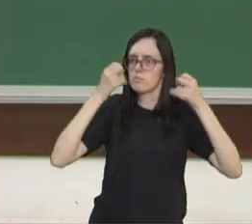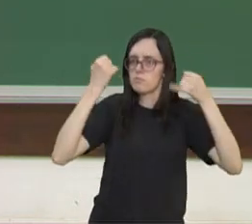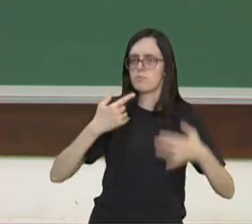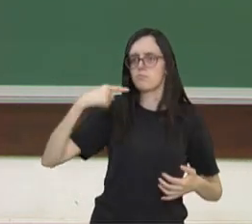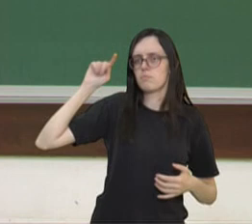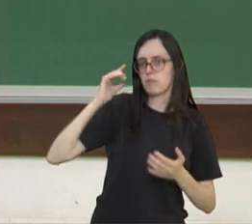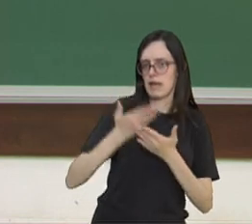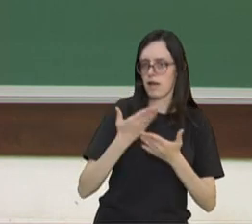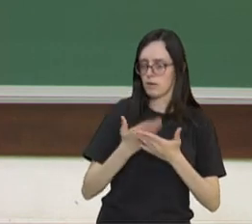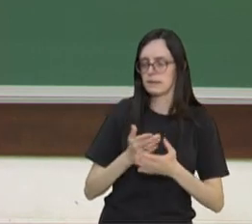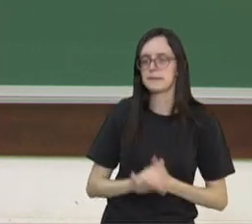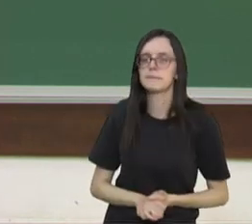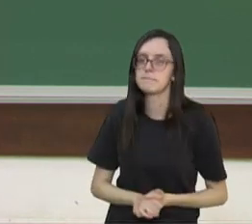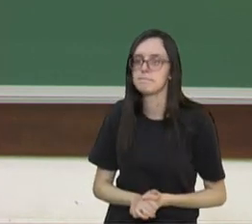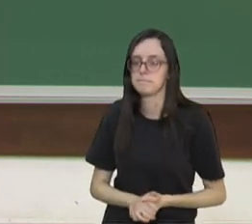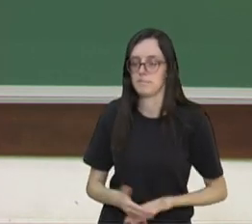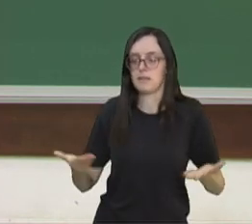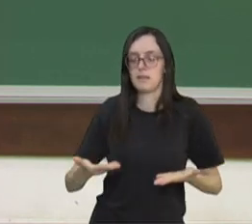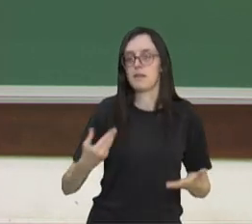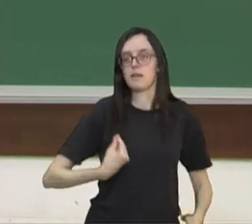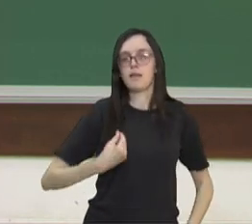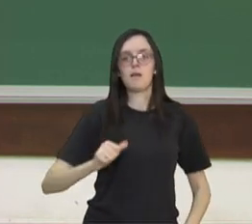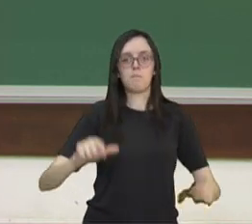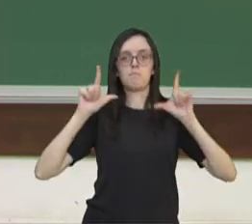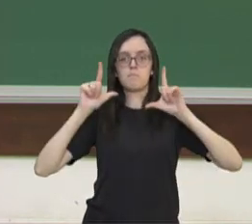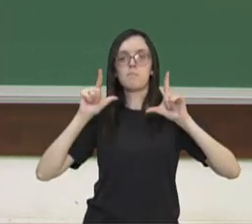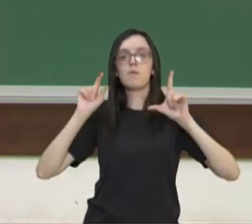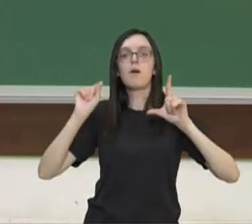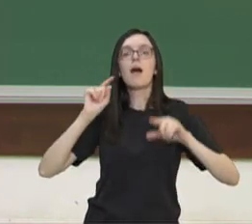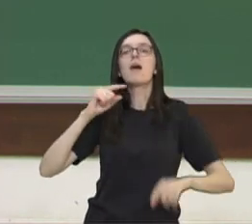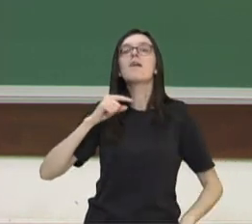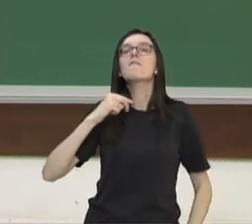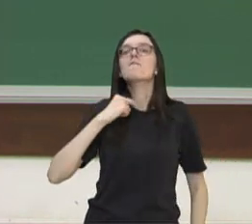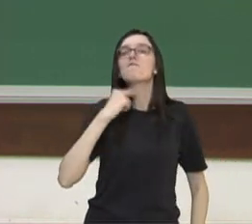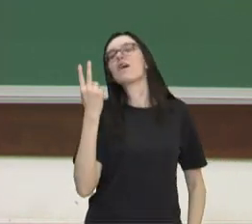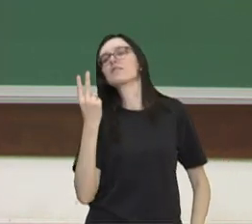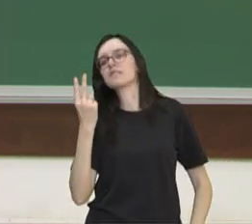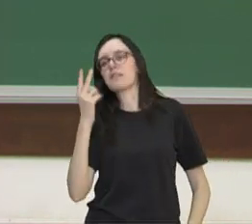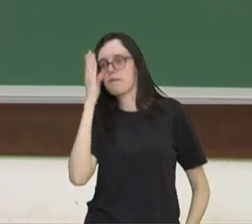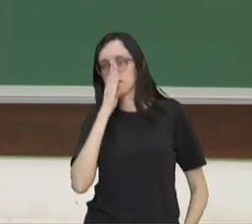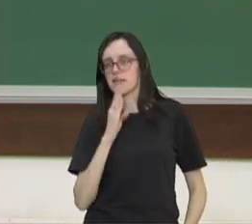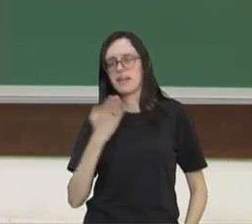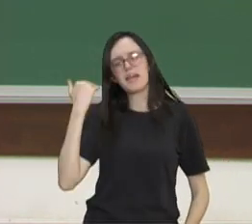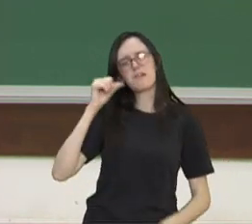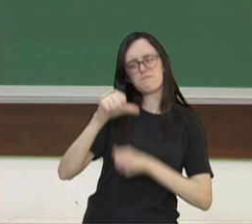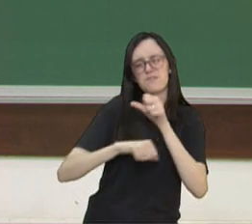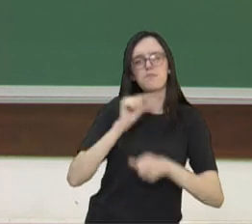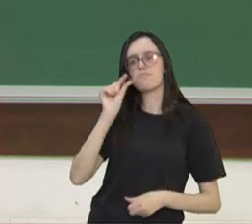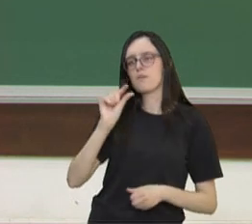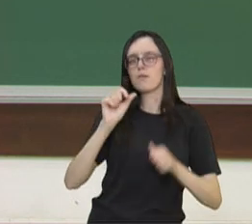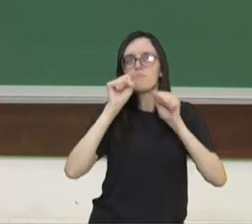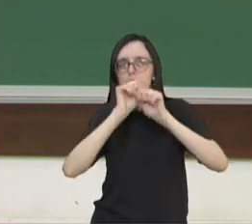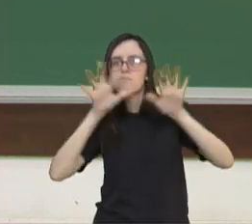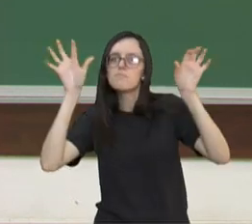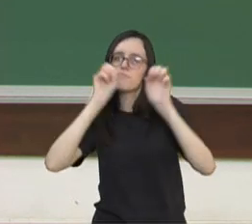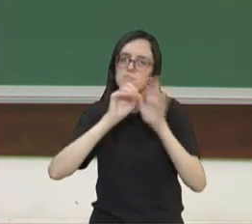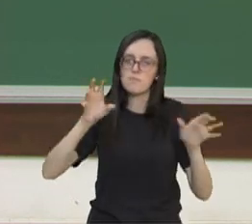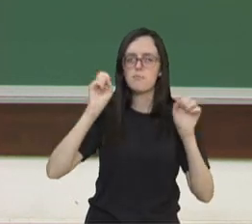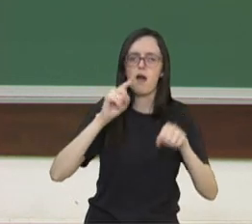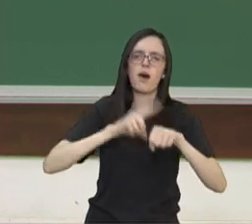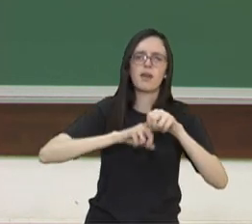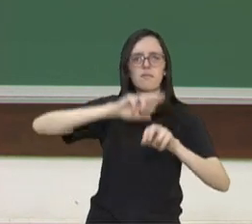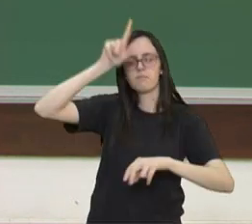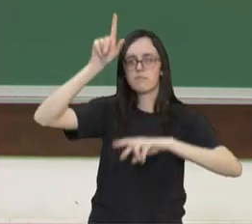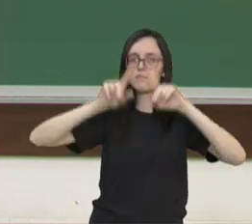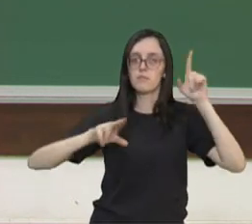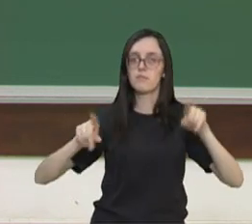aulas passadas. Então o atual programa A Voz do Brasil, que hoje é mais flexibilizado, as emissoras de rádio podem colocar em horários